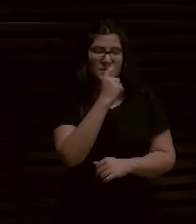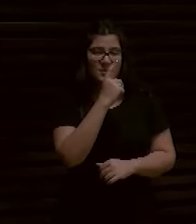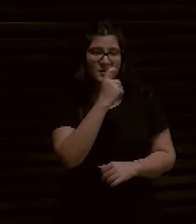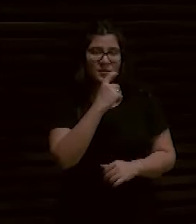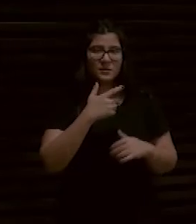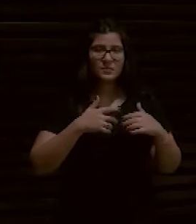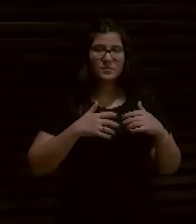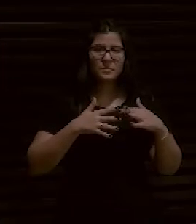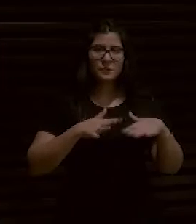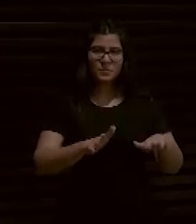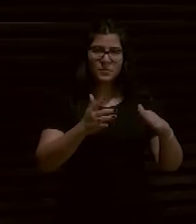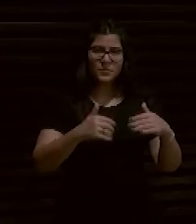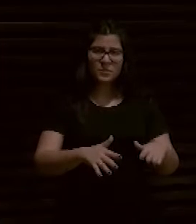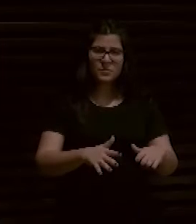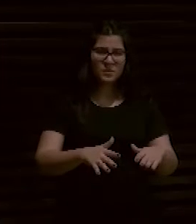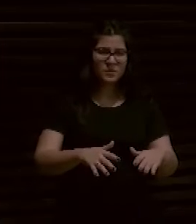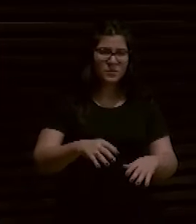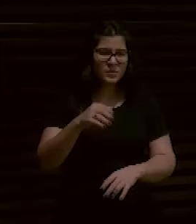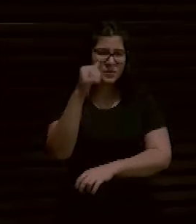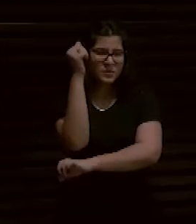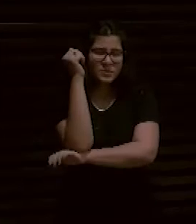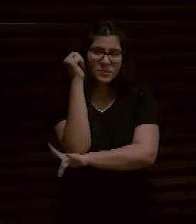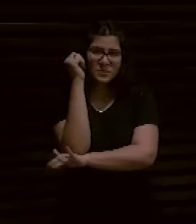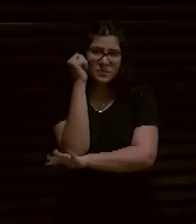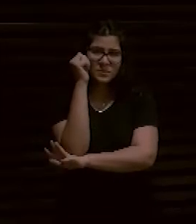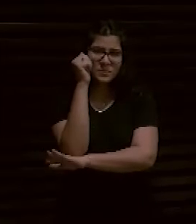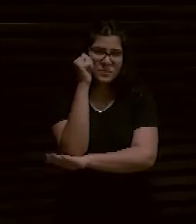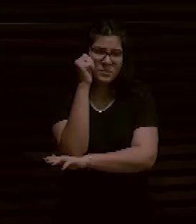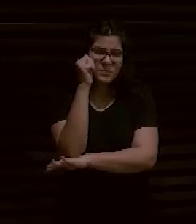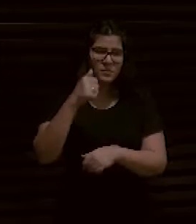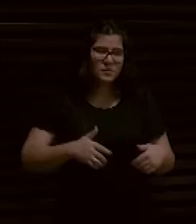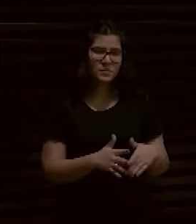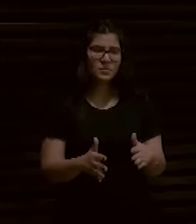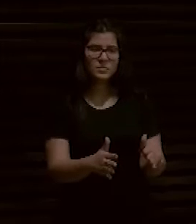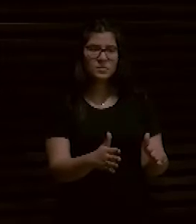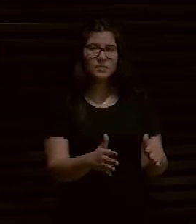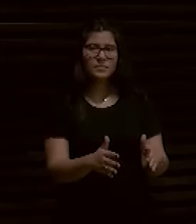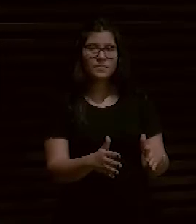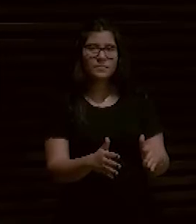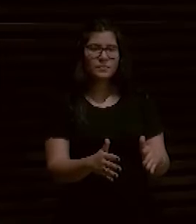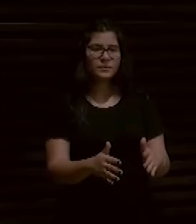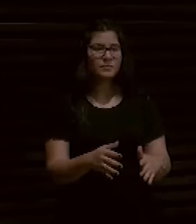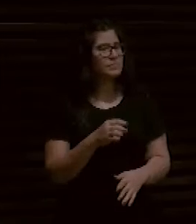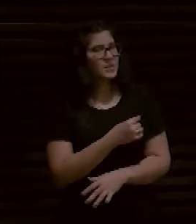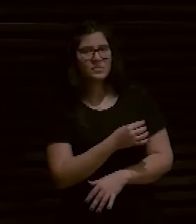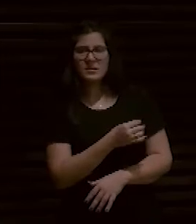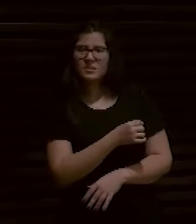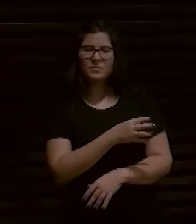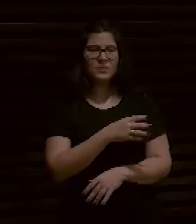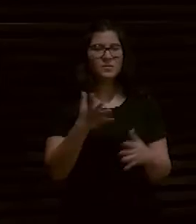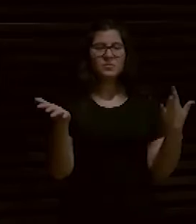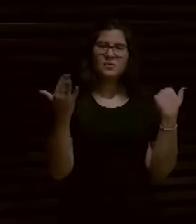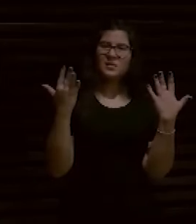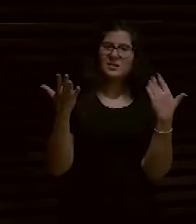águas, que estende as suas raízes para o ribeiro, e não receia quando vem o calor, mas